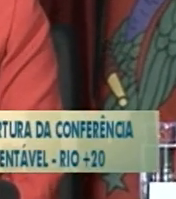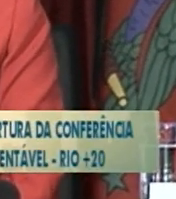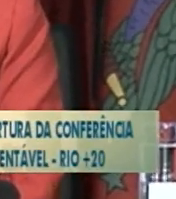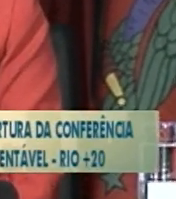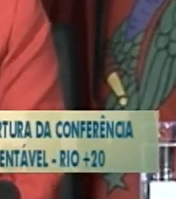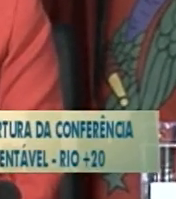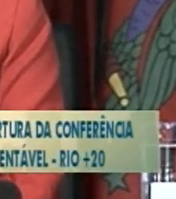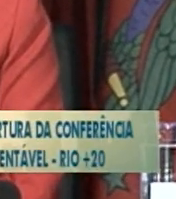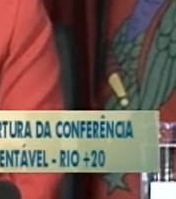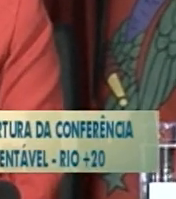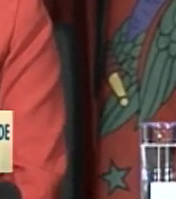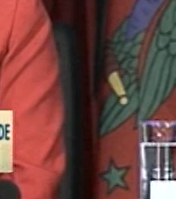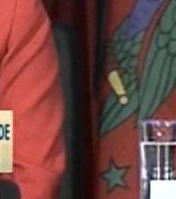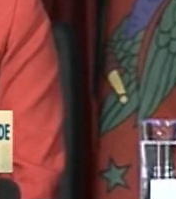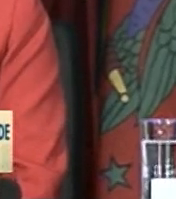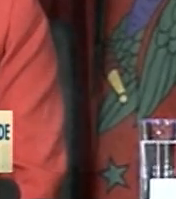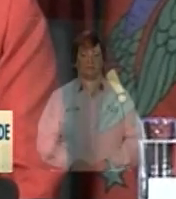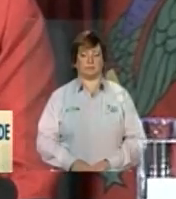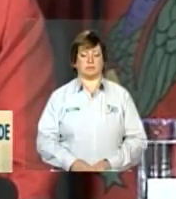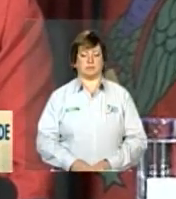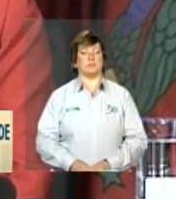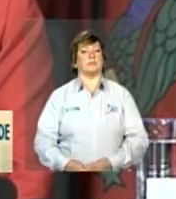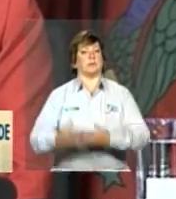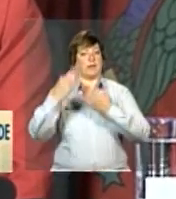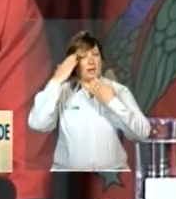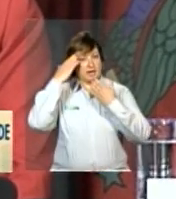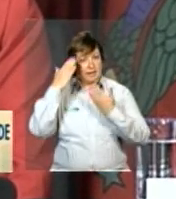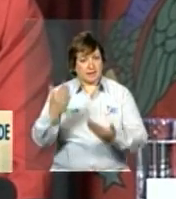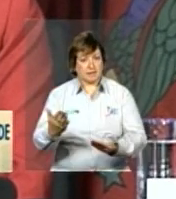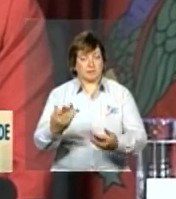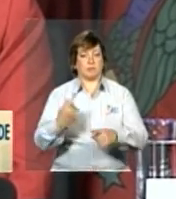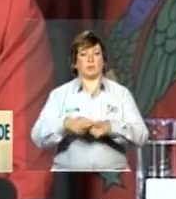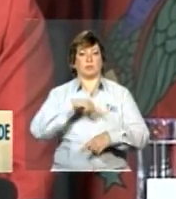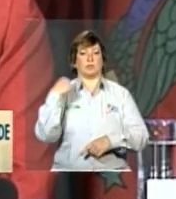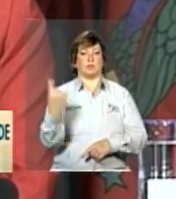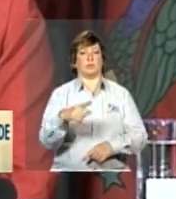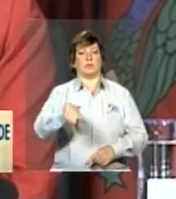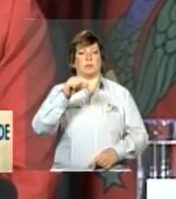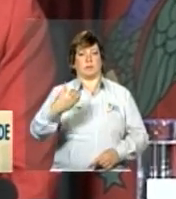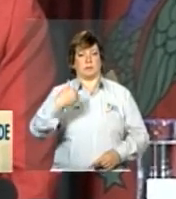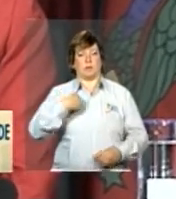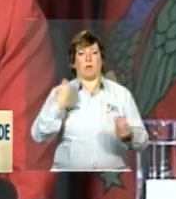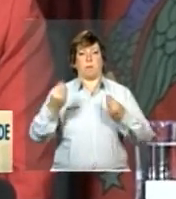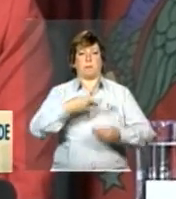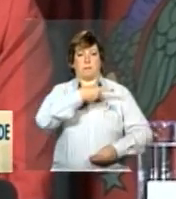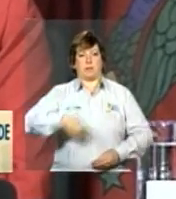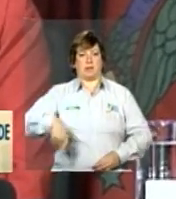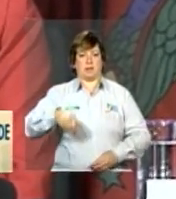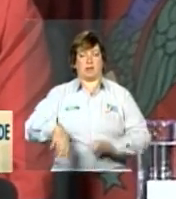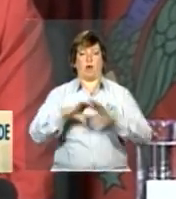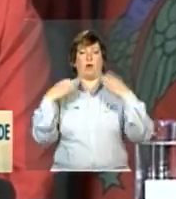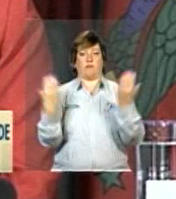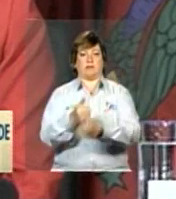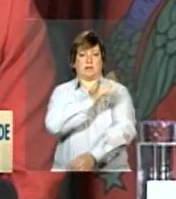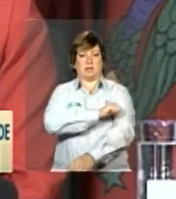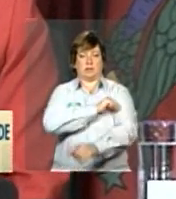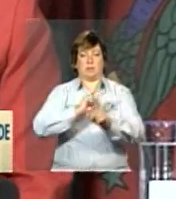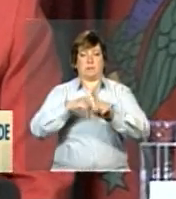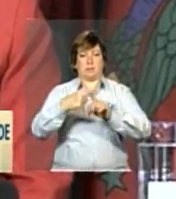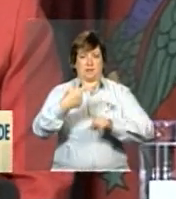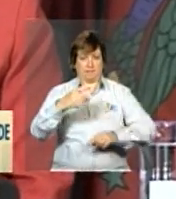Excelentíssimos senhores chefes de Estado e de governo, excelentíssimo senhor secretário-geral